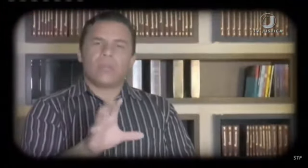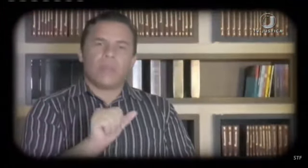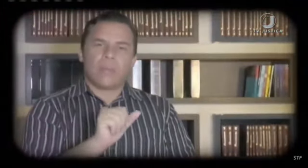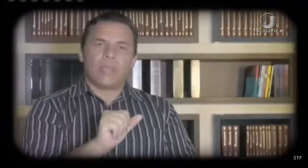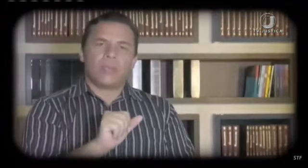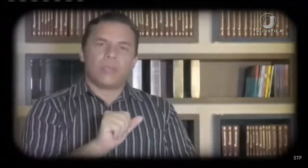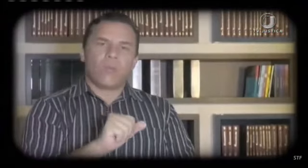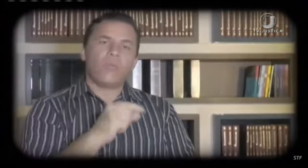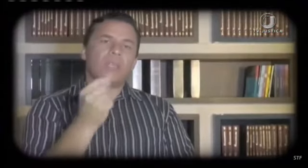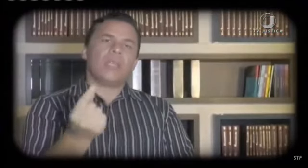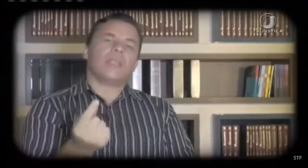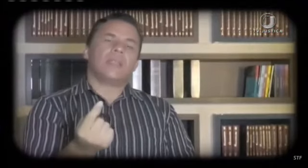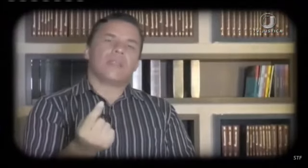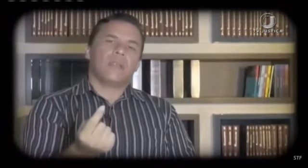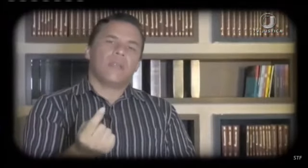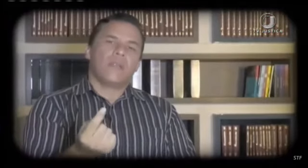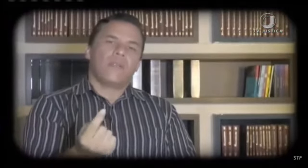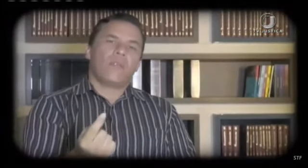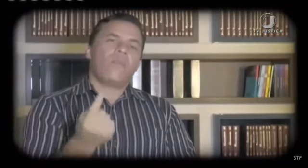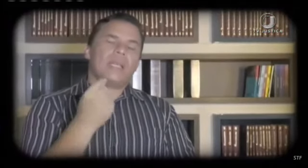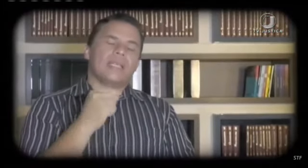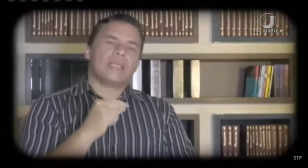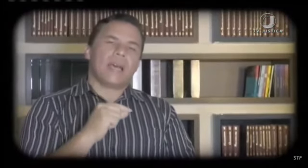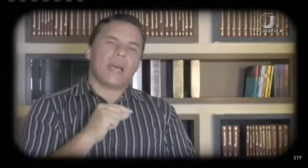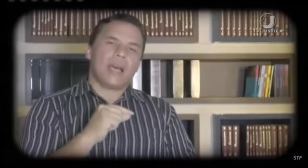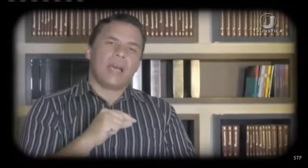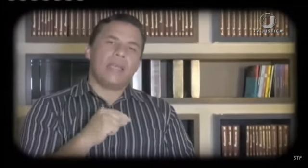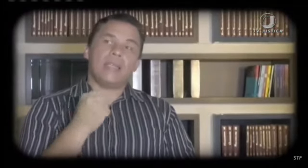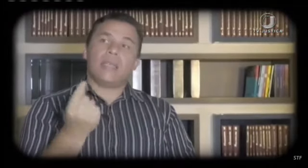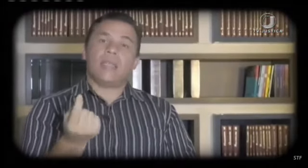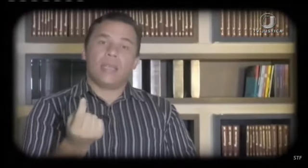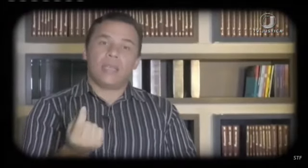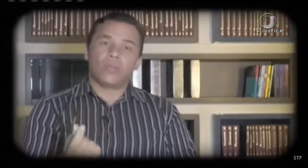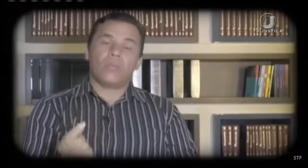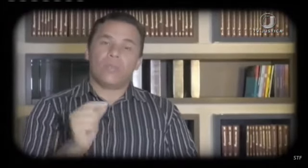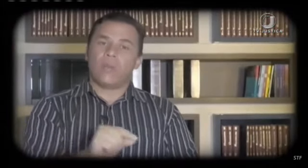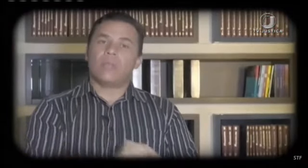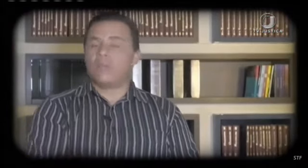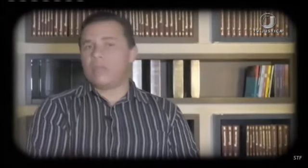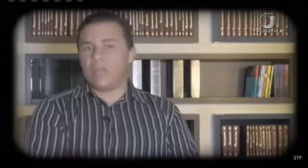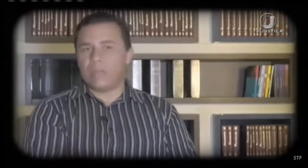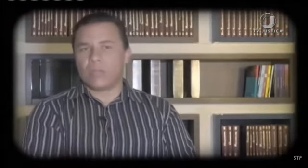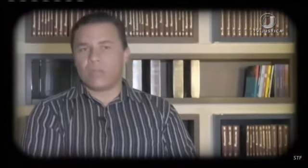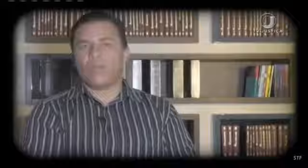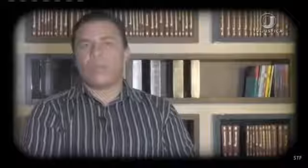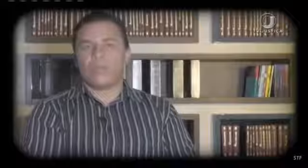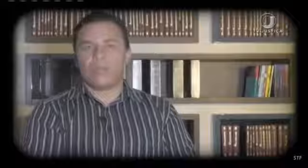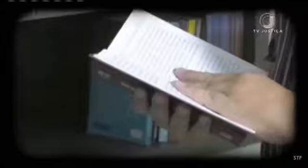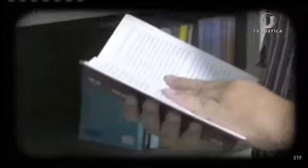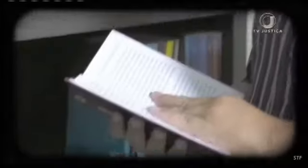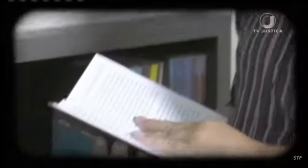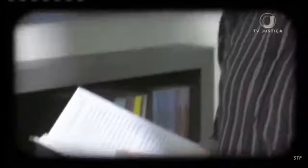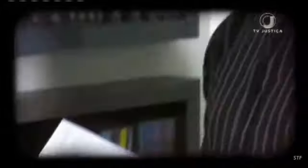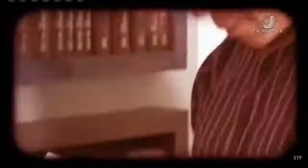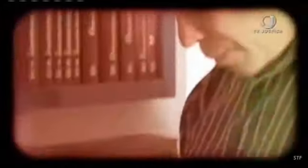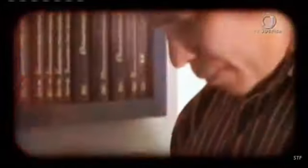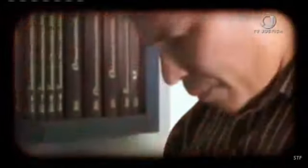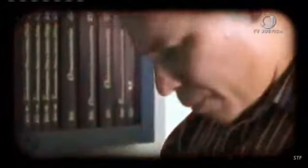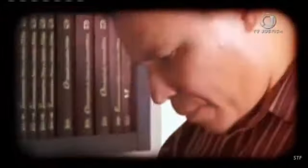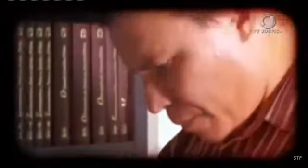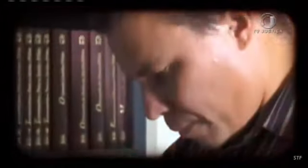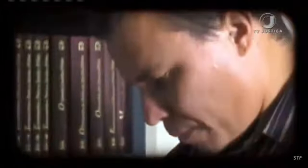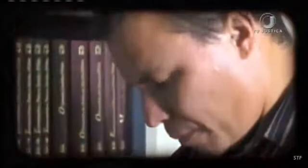horizontes na minha mente. Um deles foi começar a entender as consequências dos crimes que eu tinha cometido. Eu tenho que mudar de